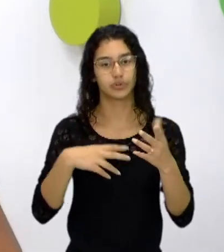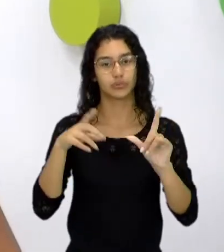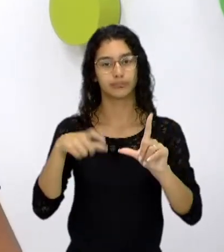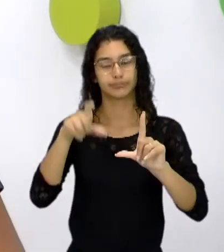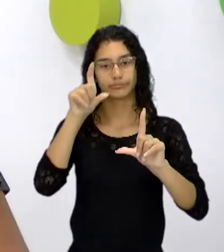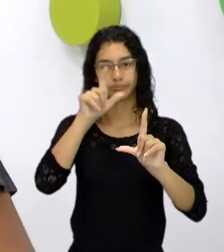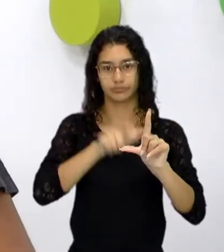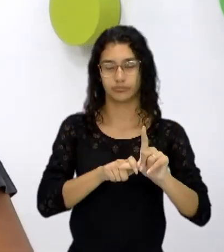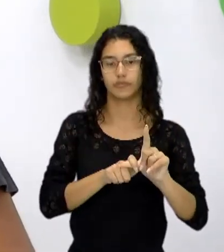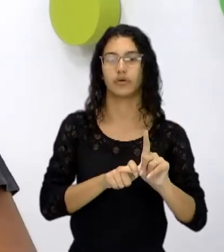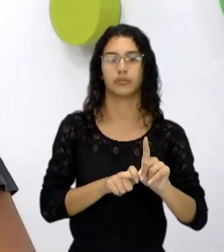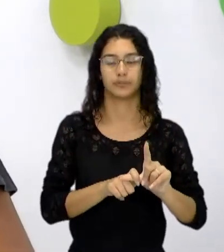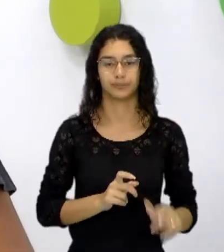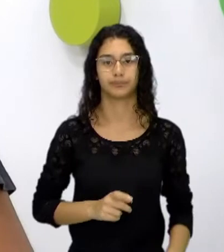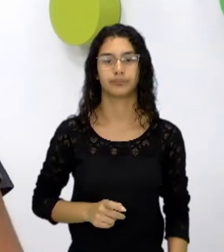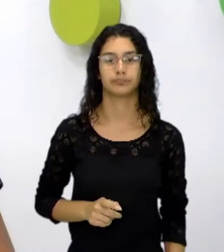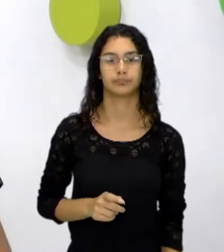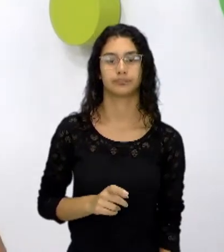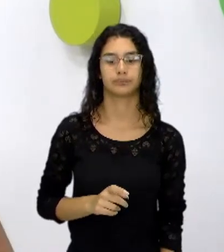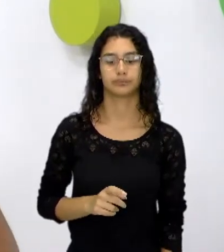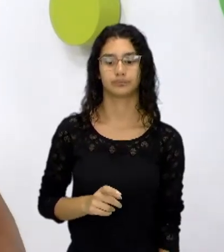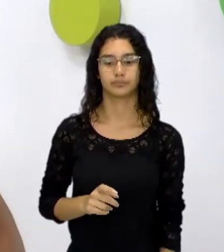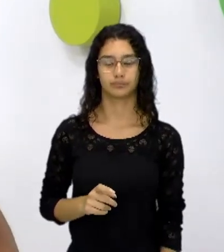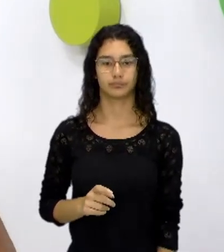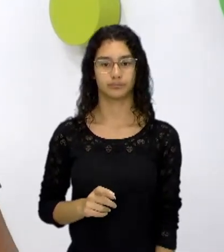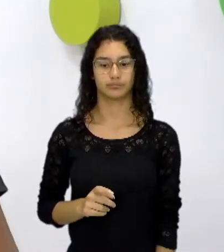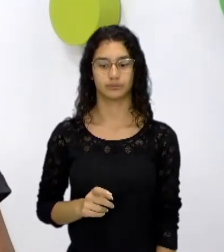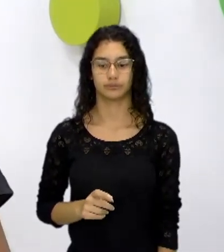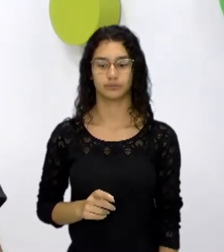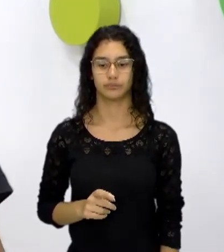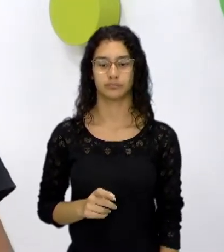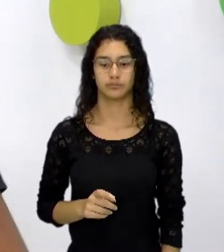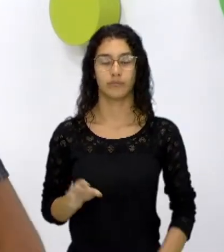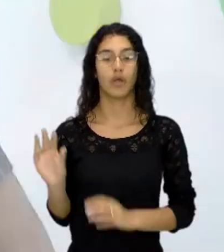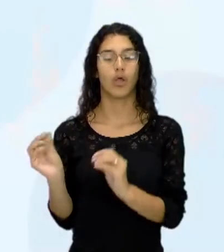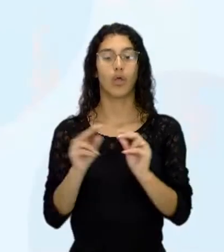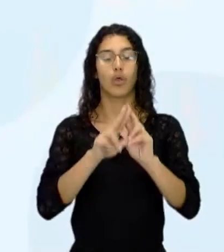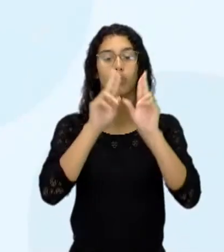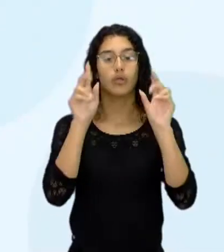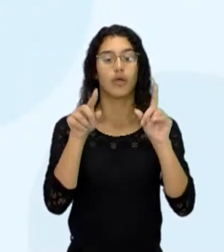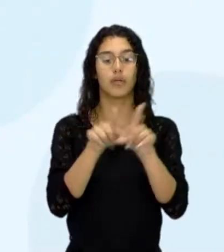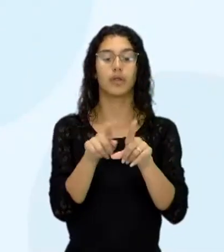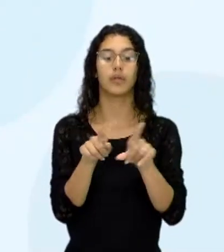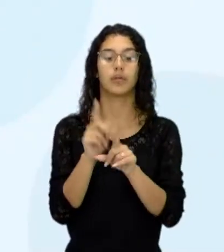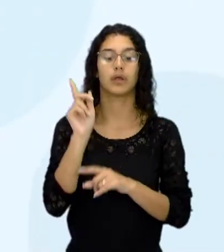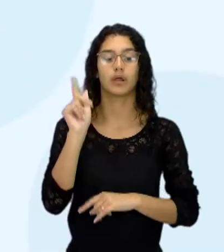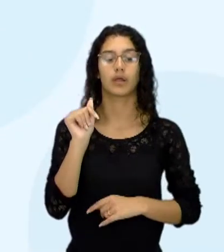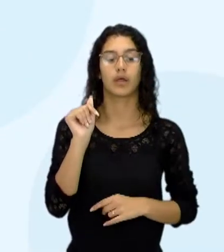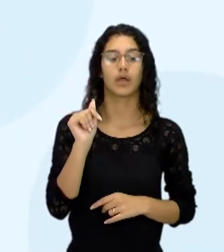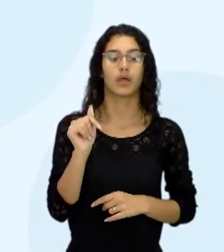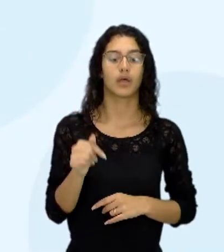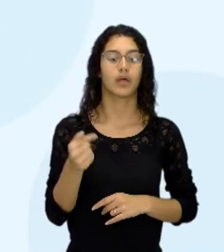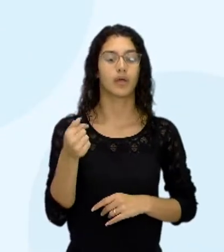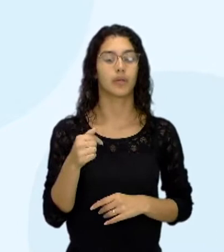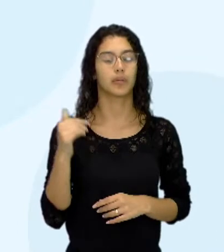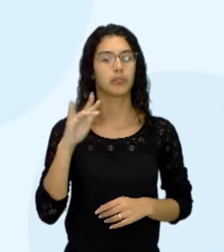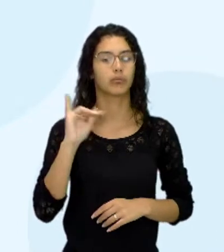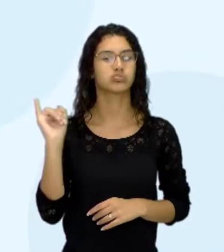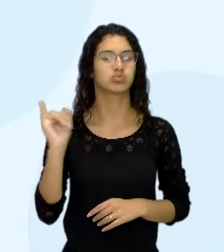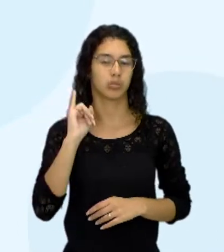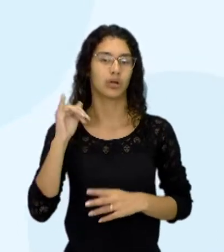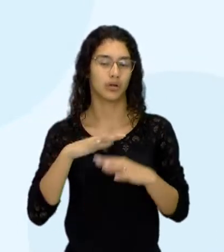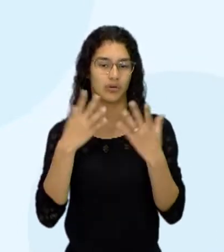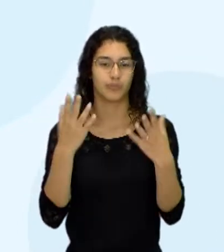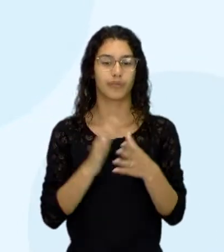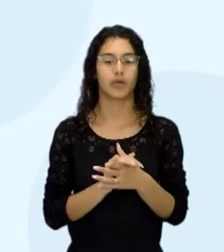de verdade. Então vamos prosseguir. Olha só, eu trouxe os temas, né, que a gente fala que são os mais corriqueiros.